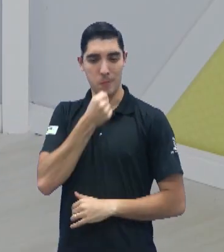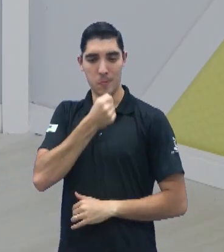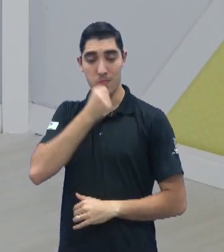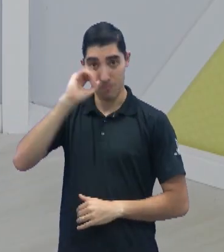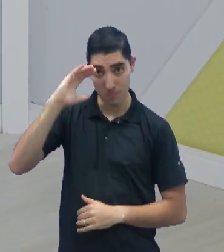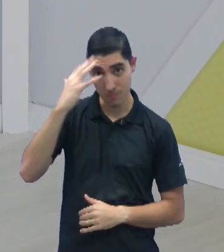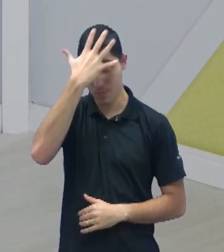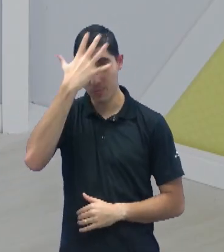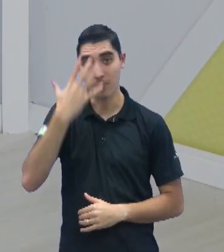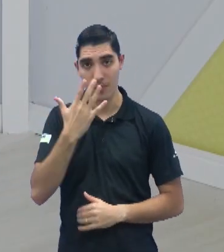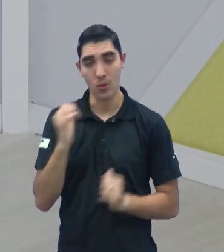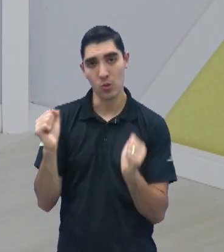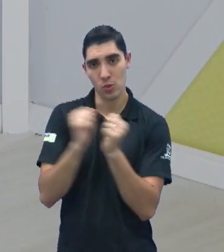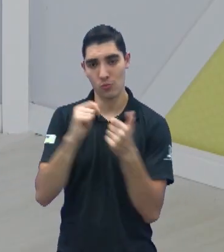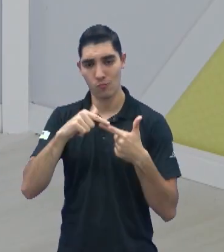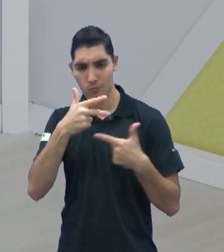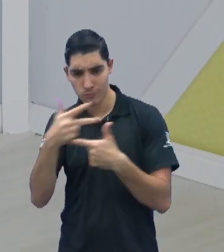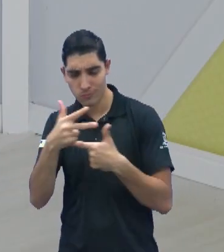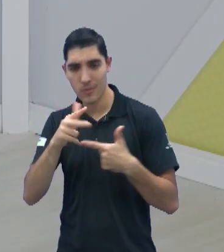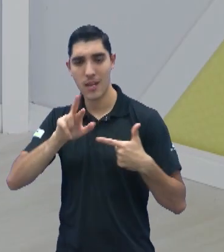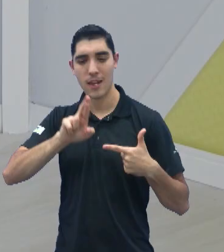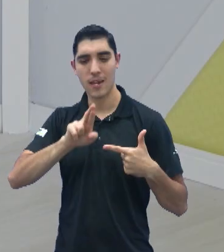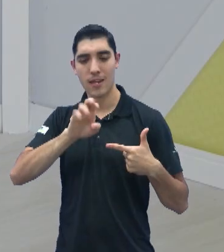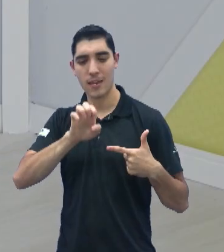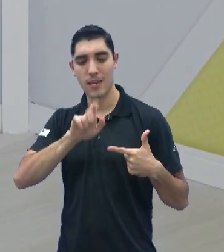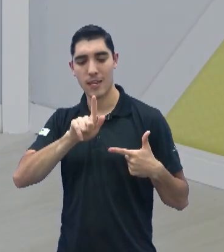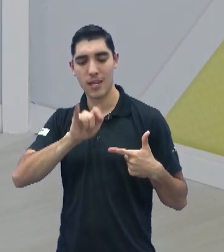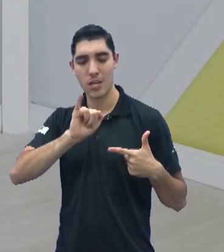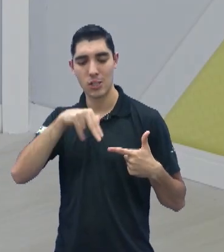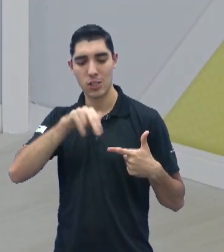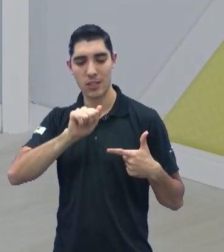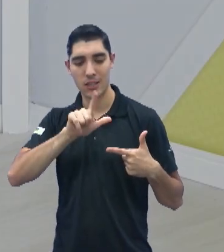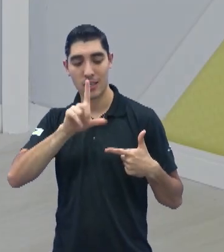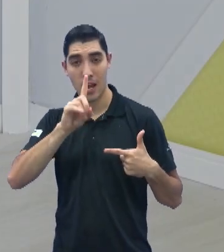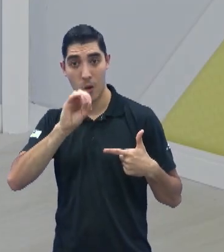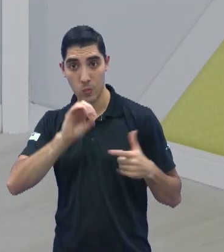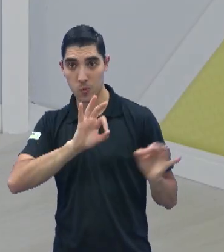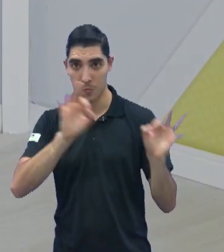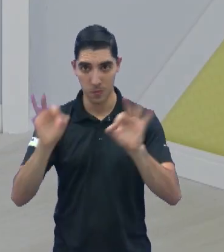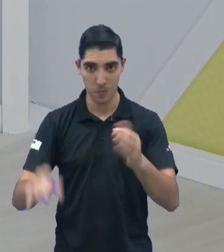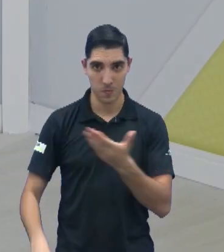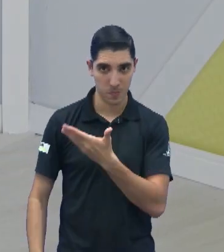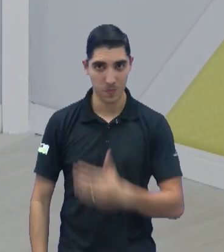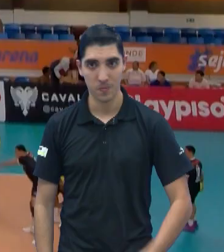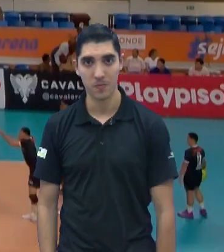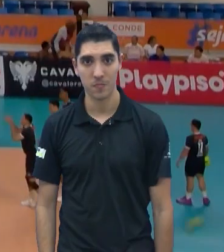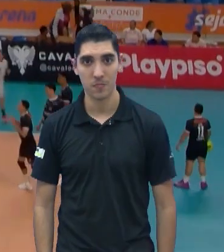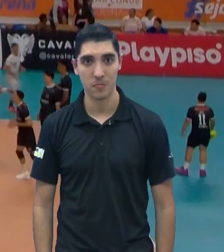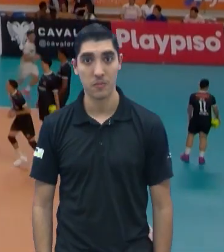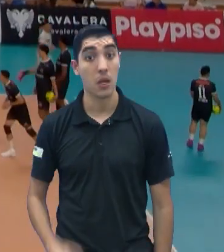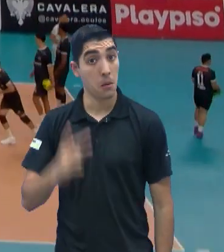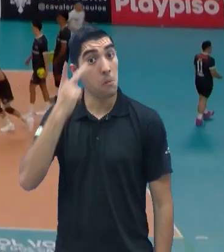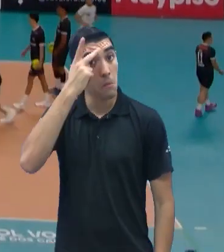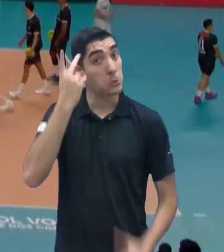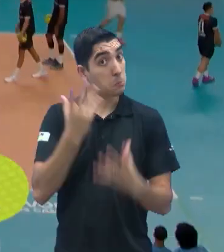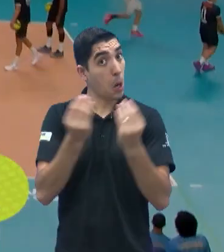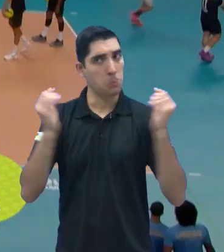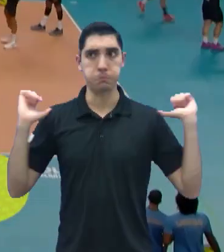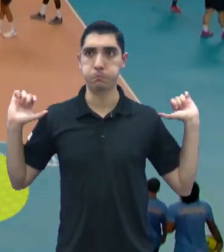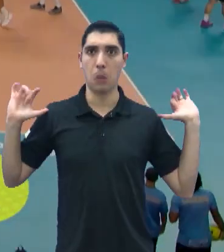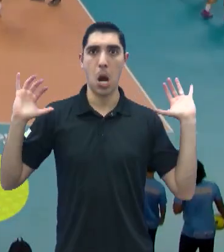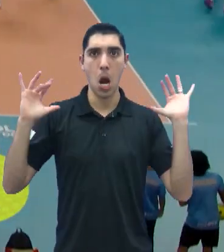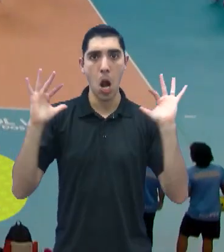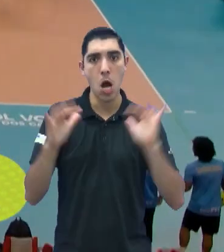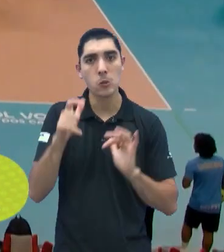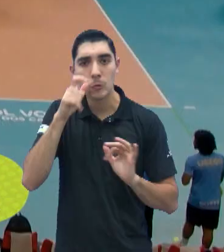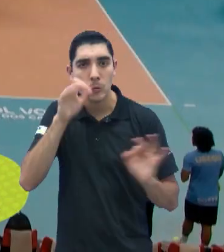As imagens são do Reginaldo Casulo e o seu brinquedo. Solta, Matheus! Bom público na Farmaconde Arena para